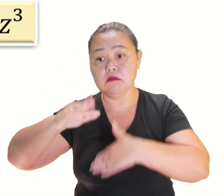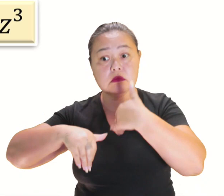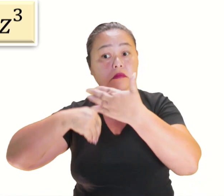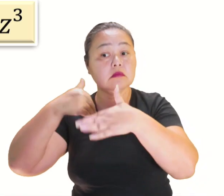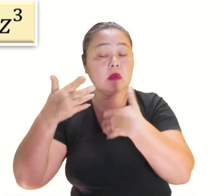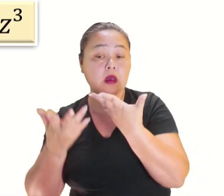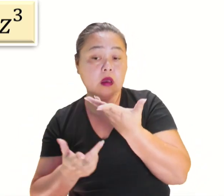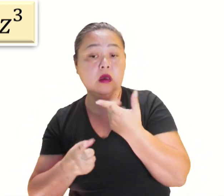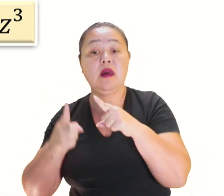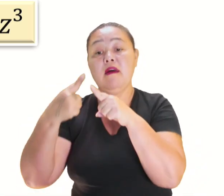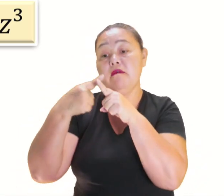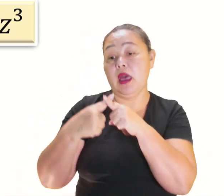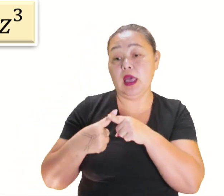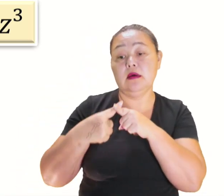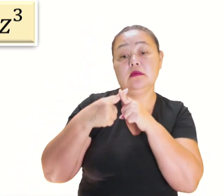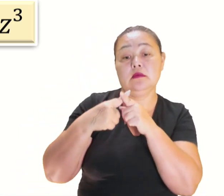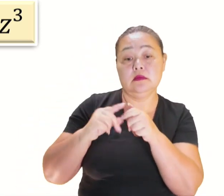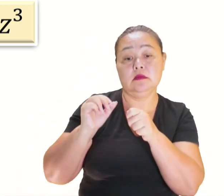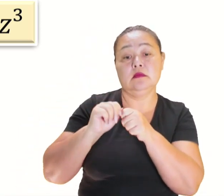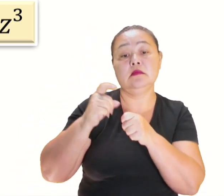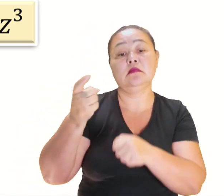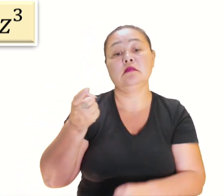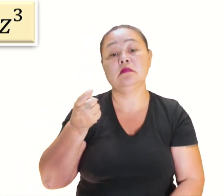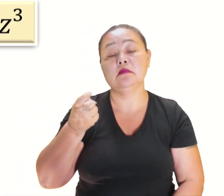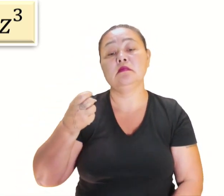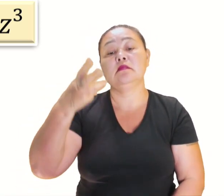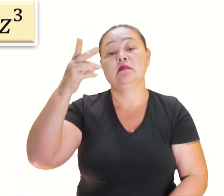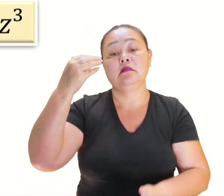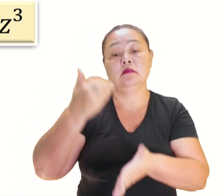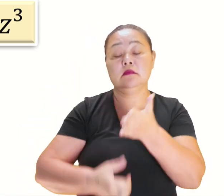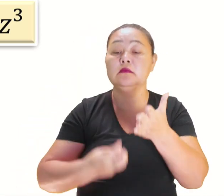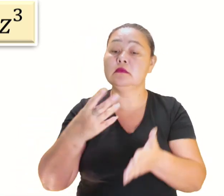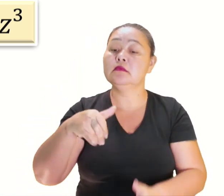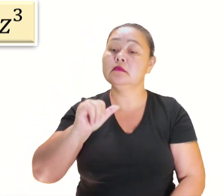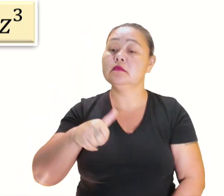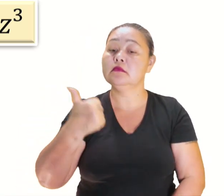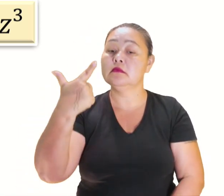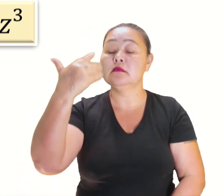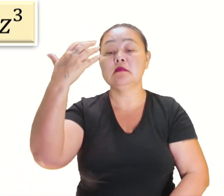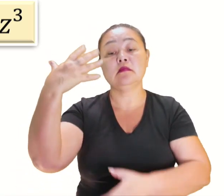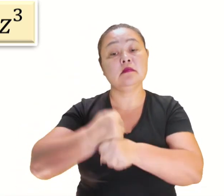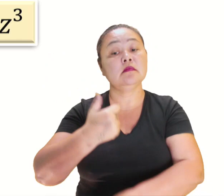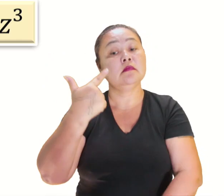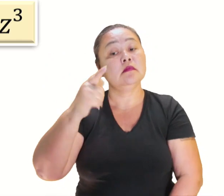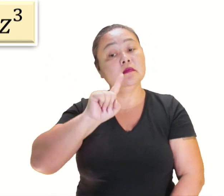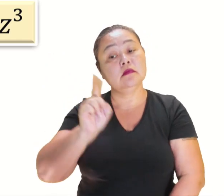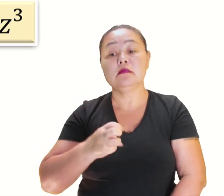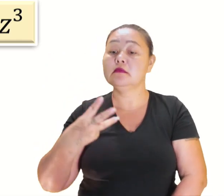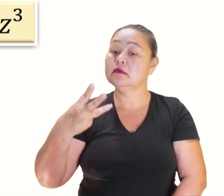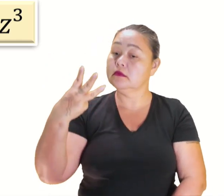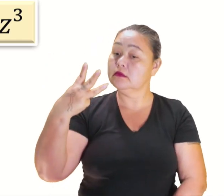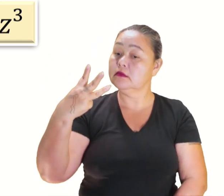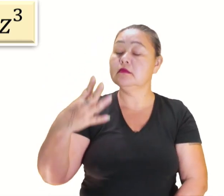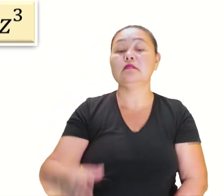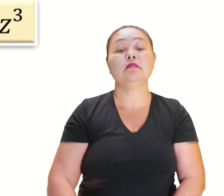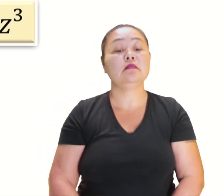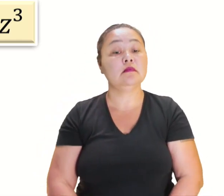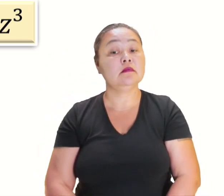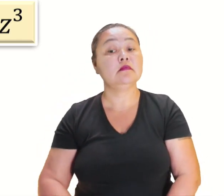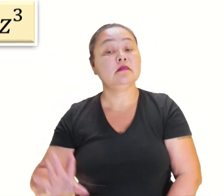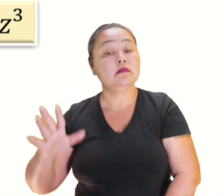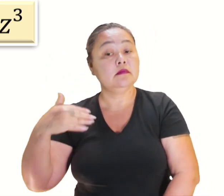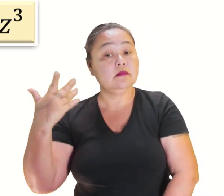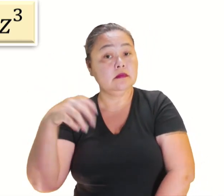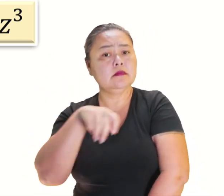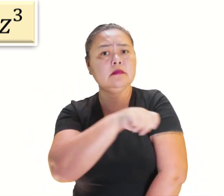é direta. A gente não fala vezes, né? A gente fala x ao cubo menos 3y ao quadrado mais 2z ao cubo. E aí